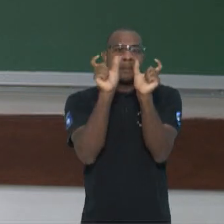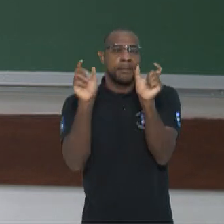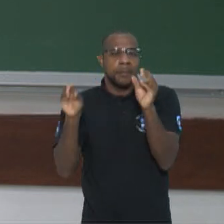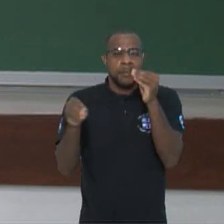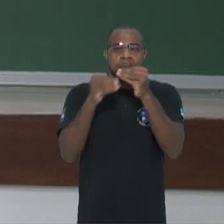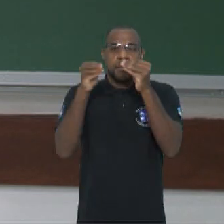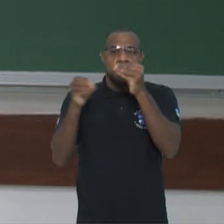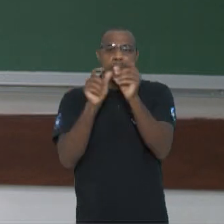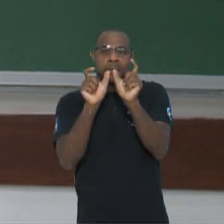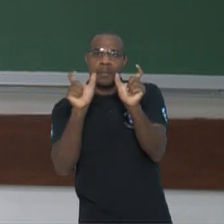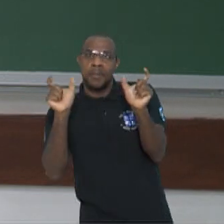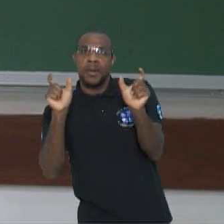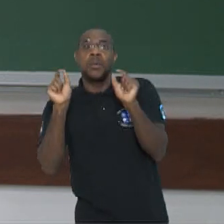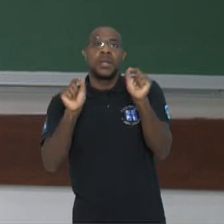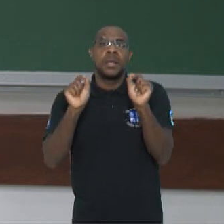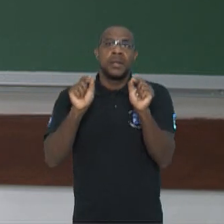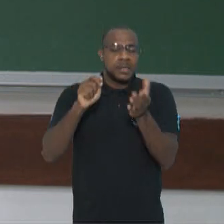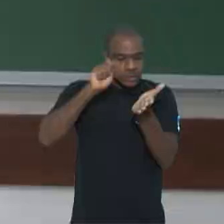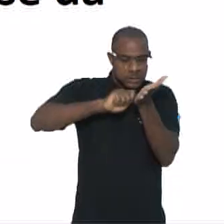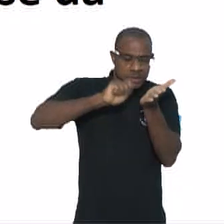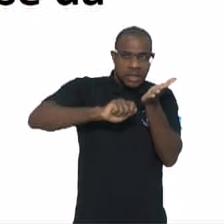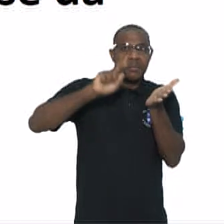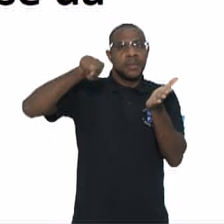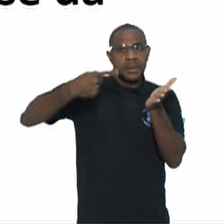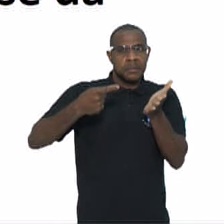vocês chegarem a uma conclusão. Então, vamos lá.